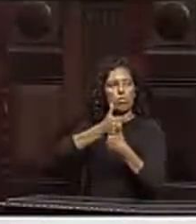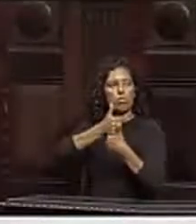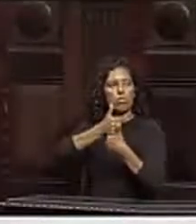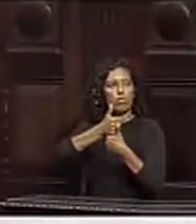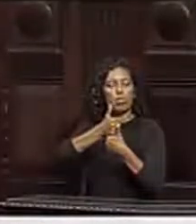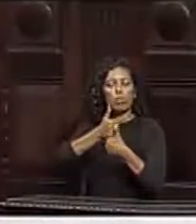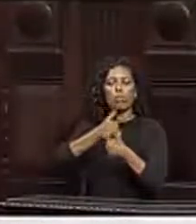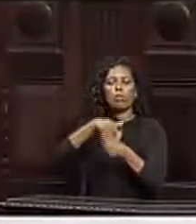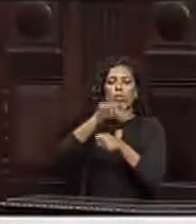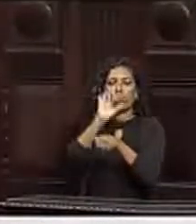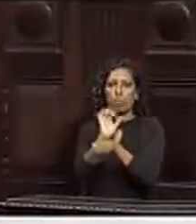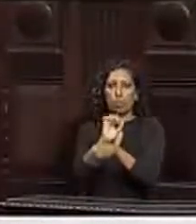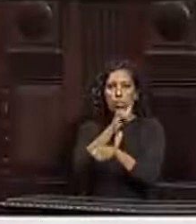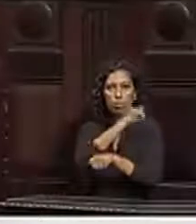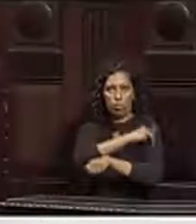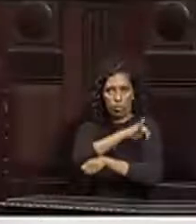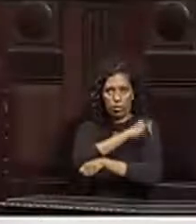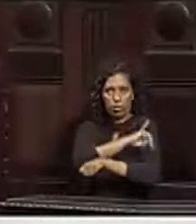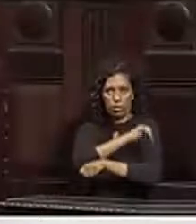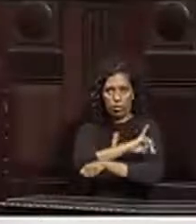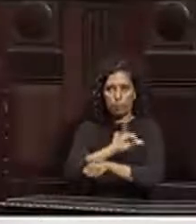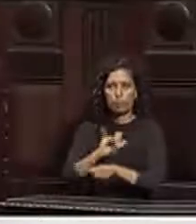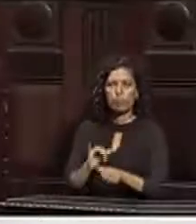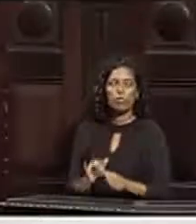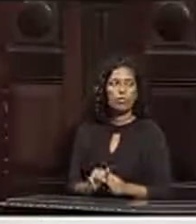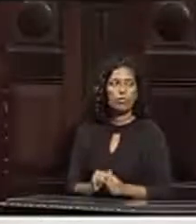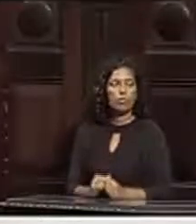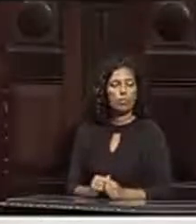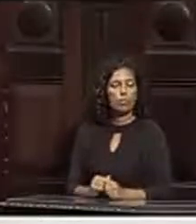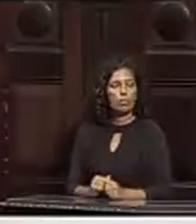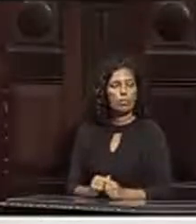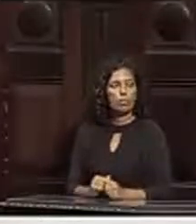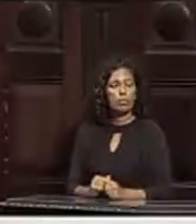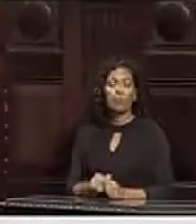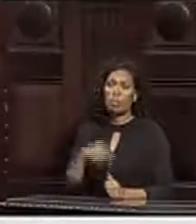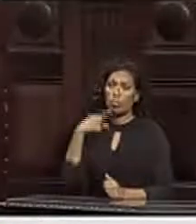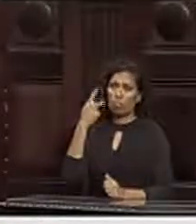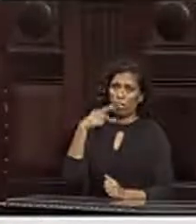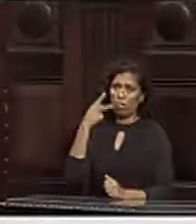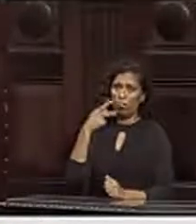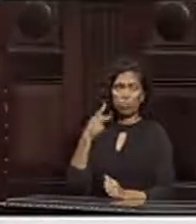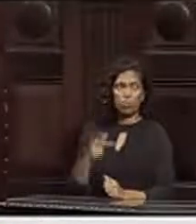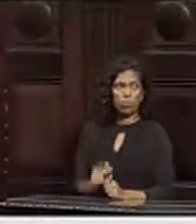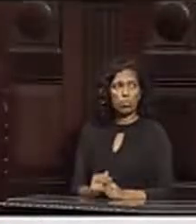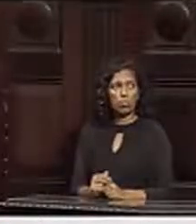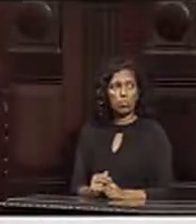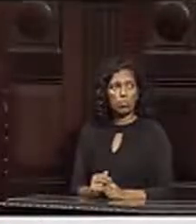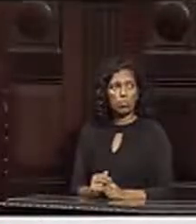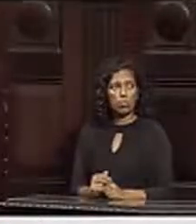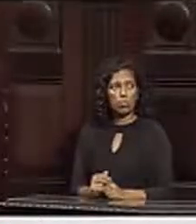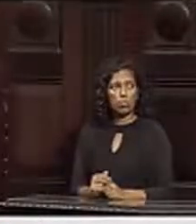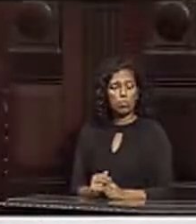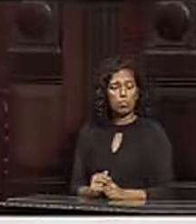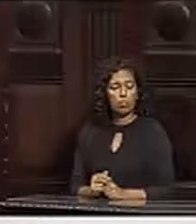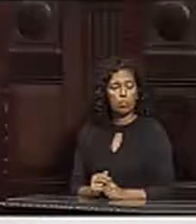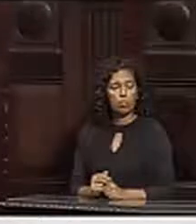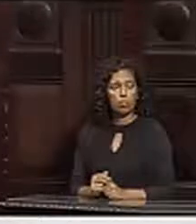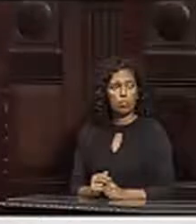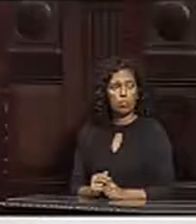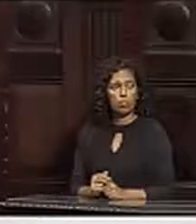no estado do Rio de Janeiro. E disse que desdobraria o meu